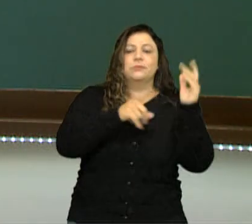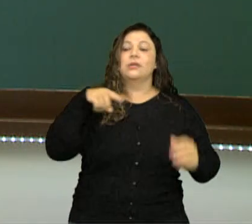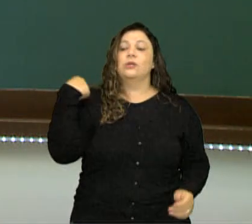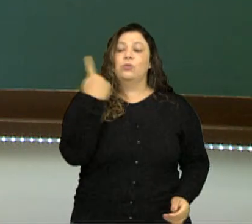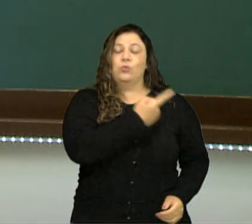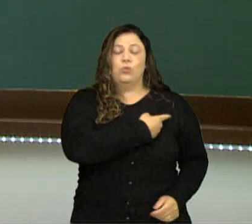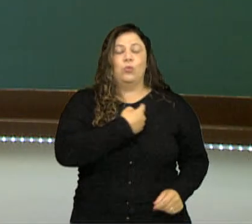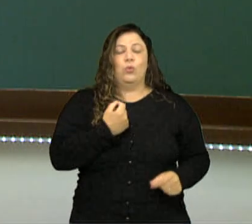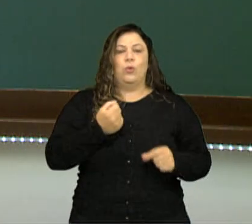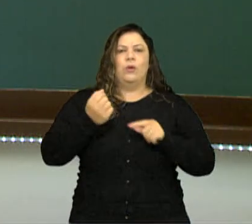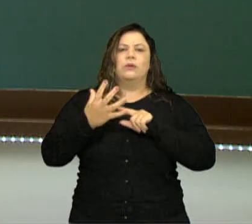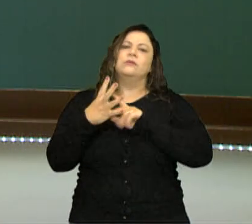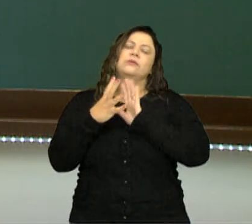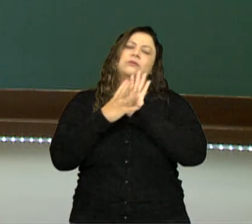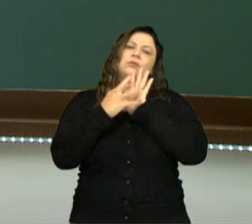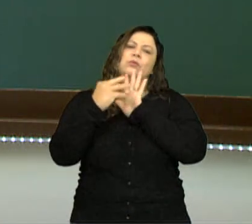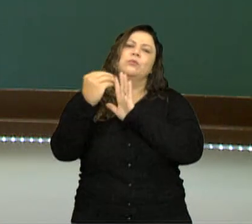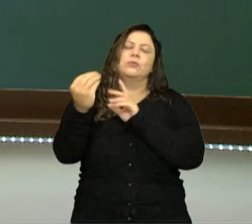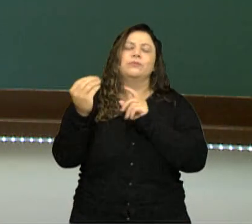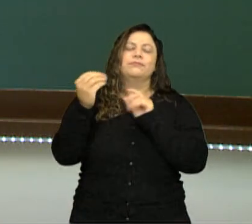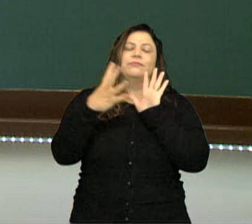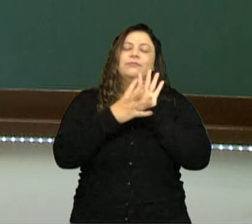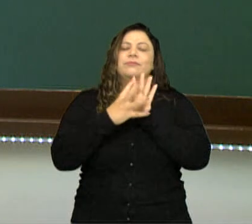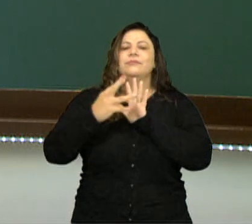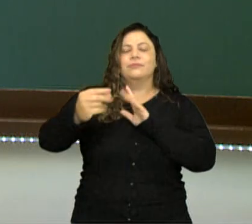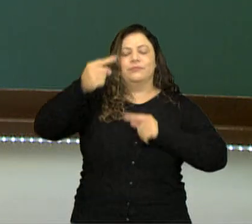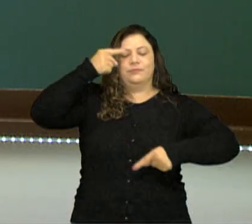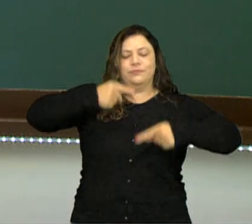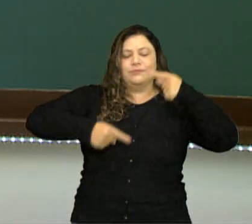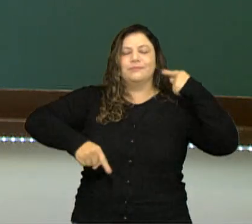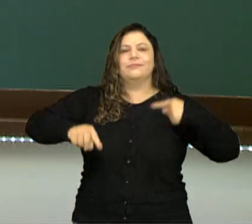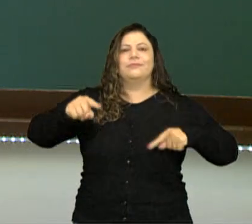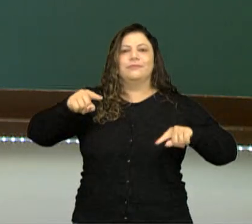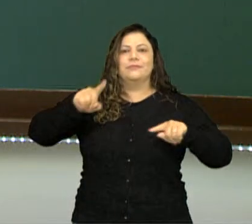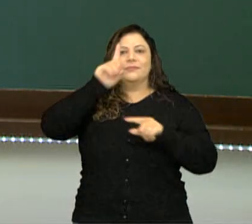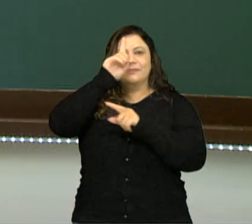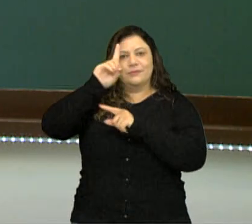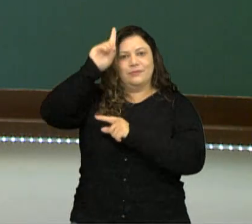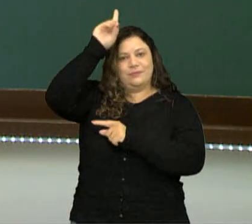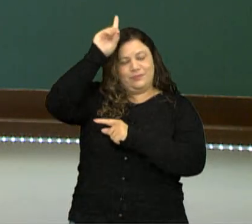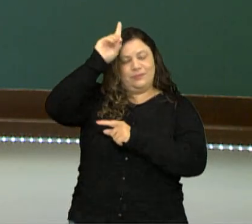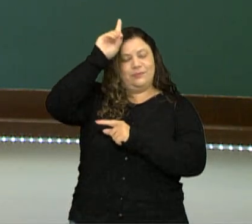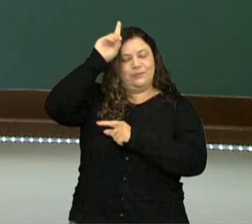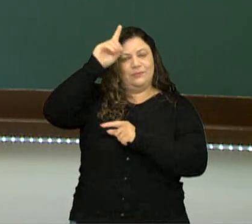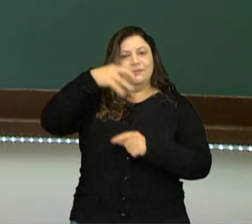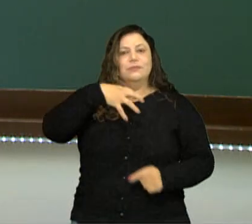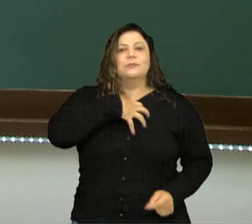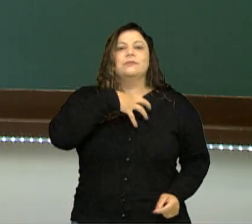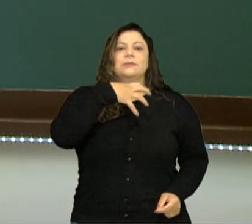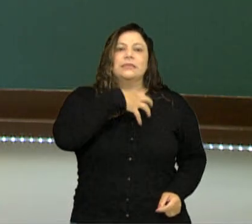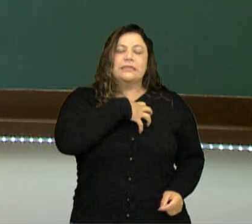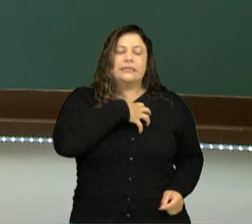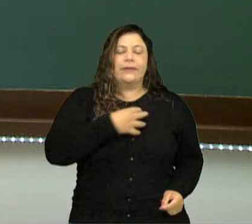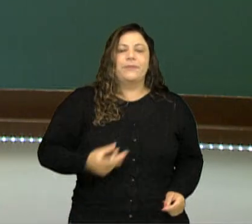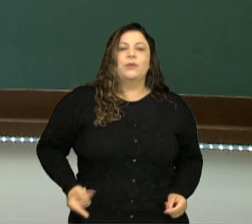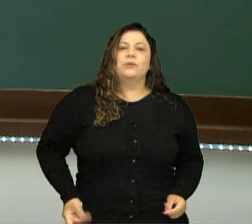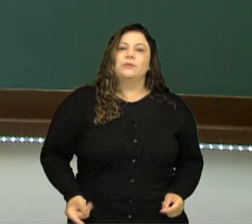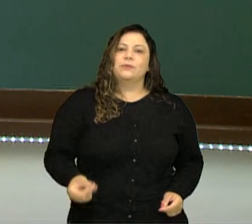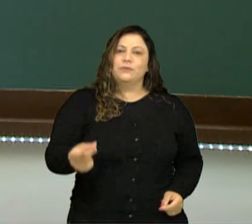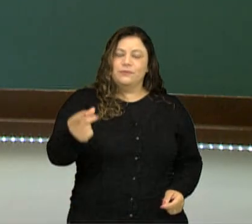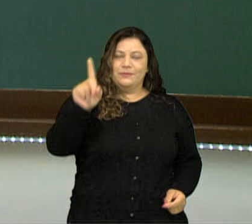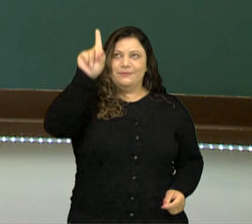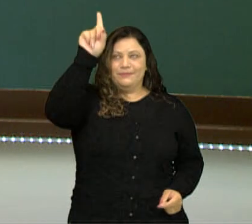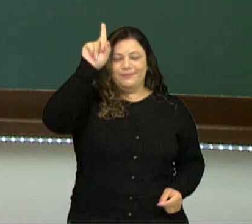de Deus, tá? Mente e corpo são expressões finitas desse modo infinito de